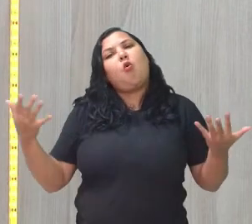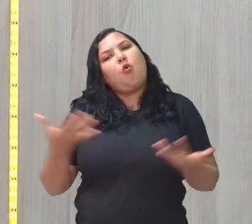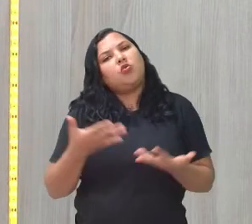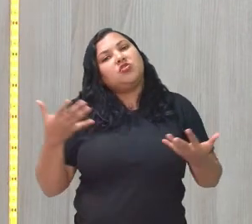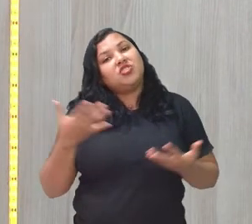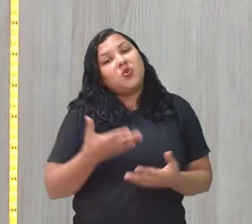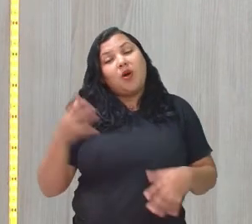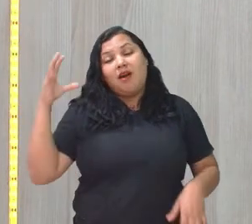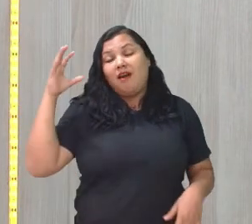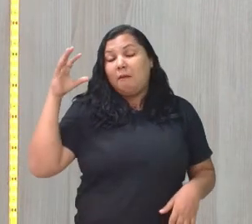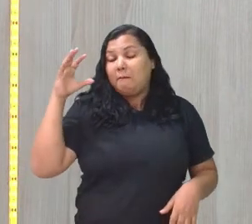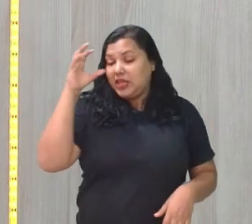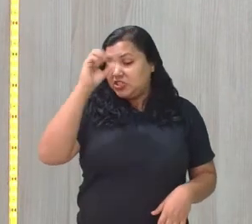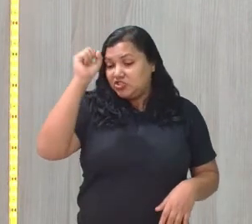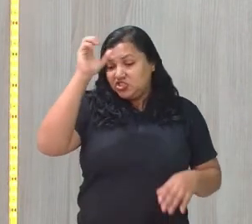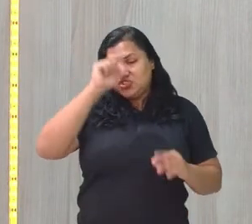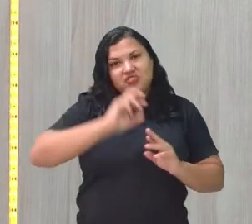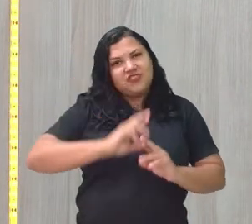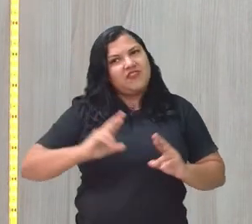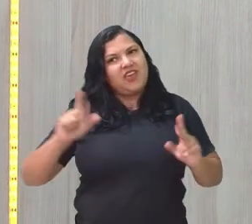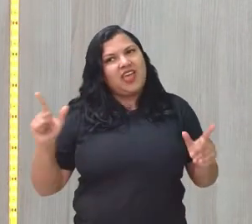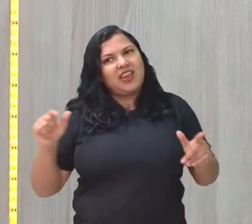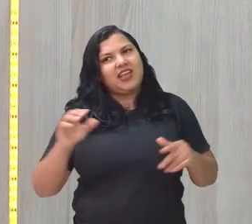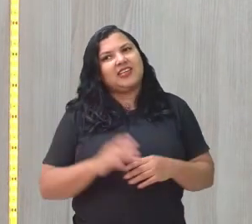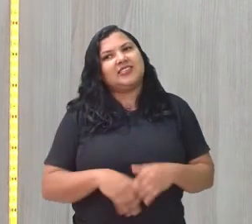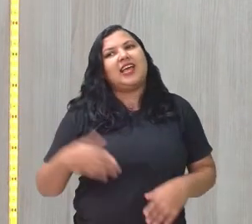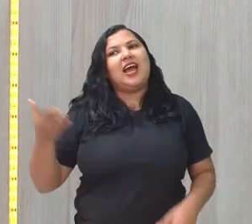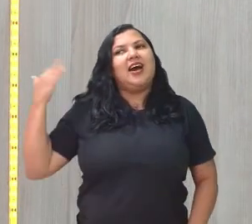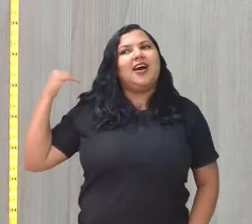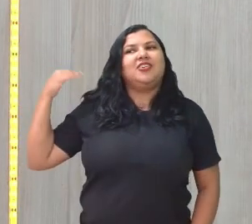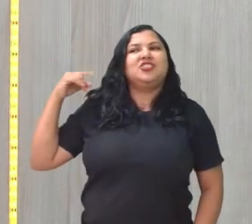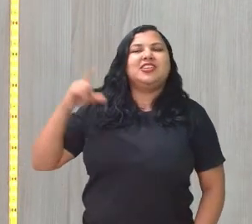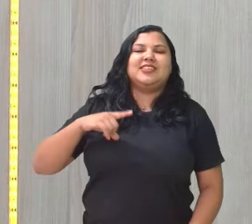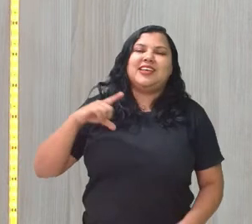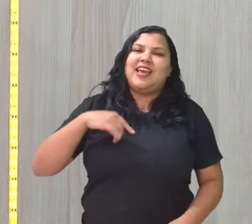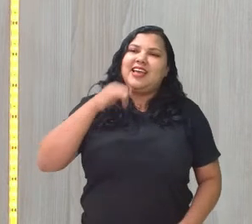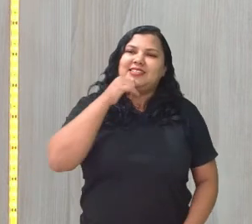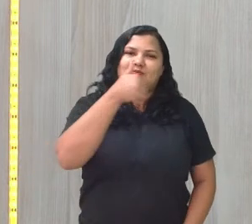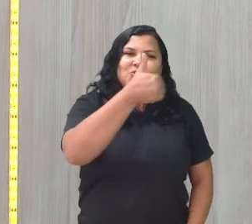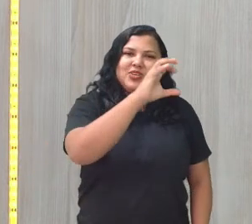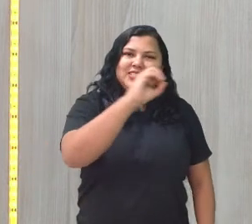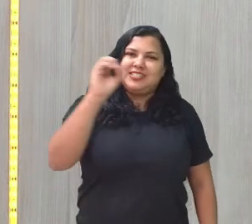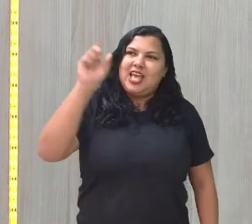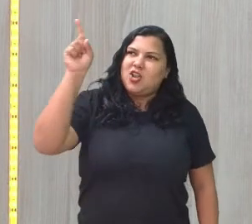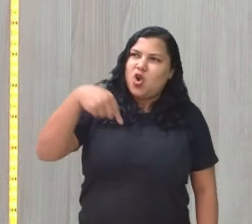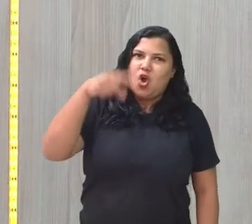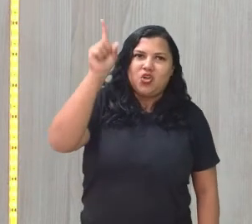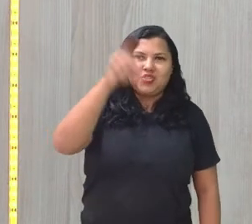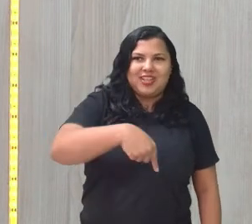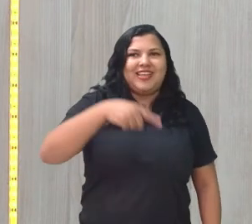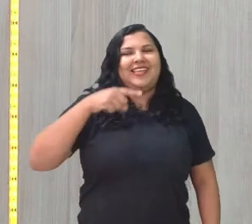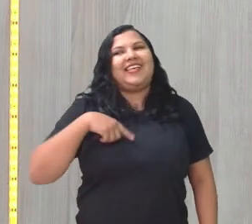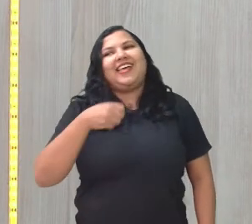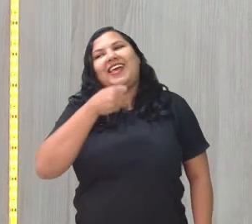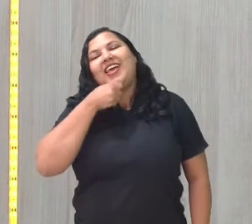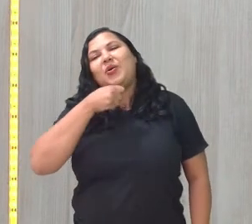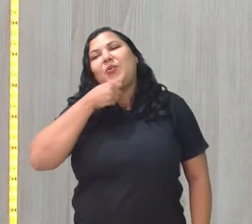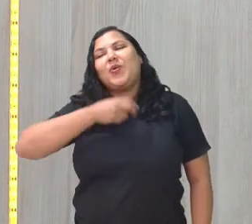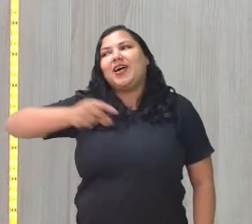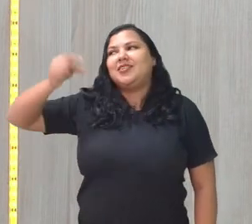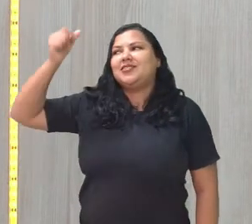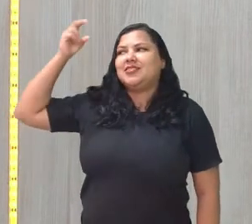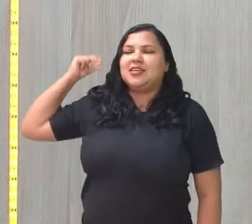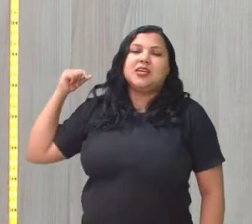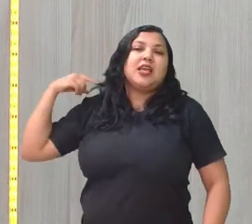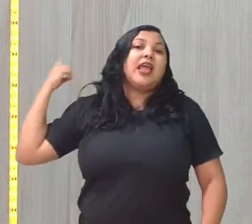minha época, né? Tinha uns negócios de cortar os zerinhos, né, professor Tiago? Isso deve ser bem antigo, né? E o professor está mostrando aí